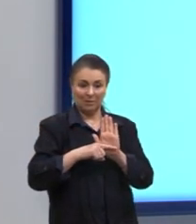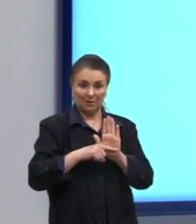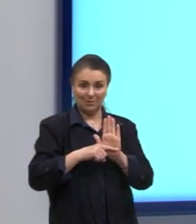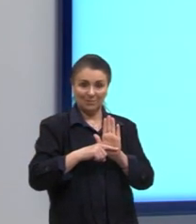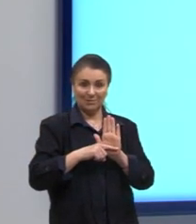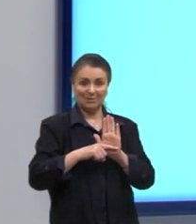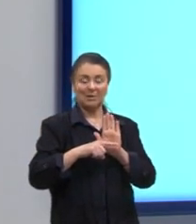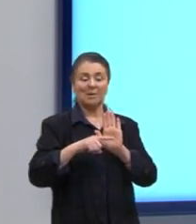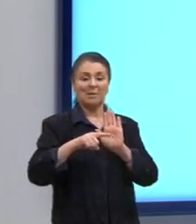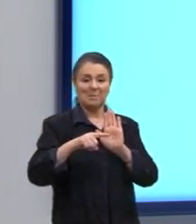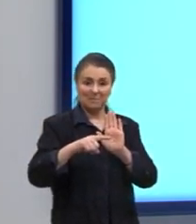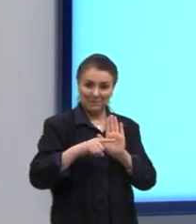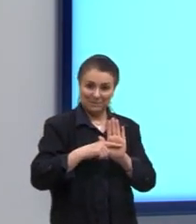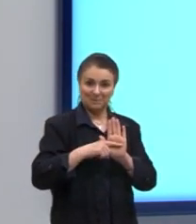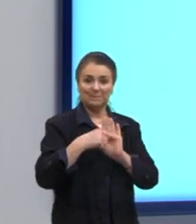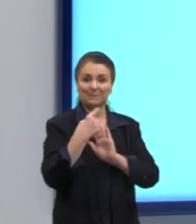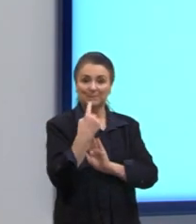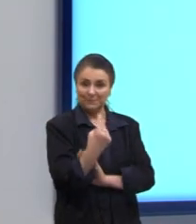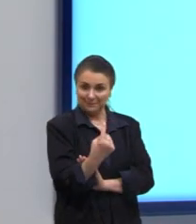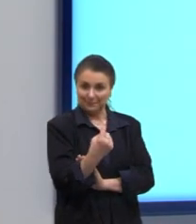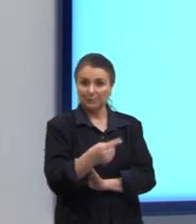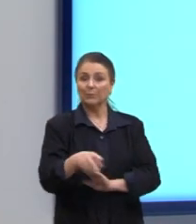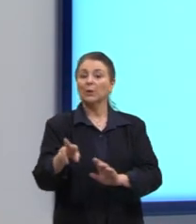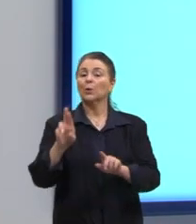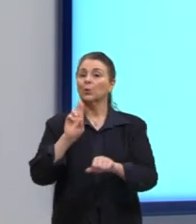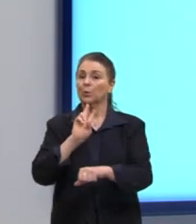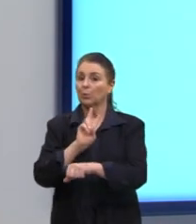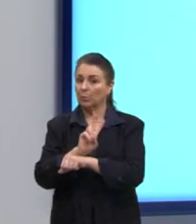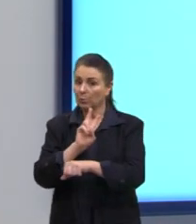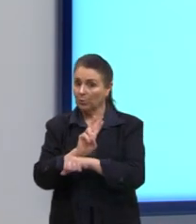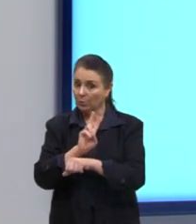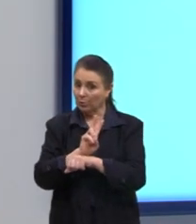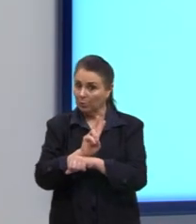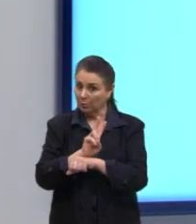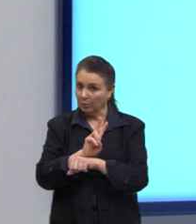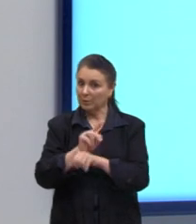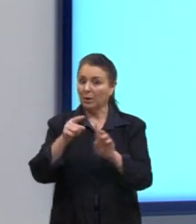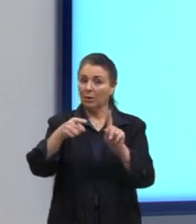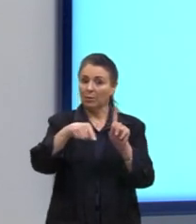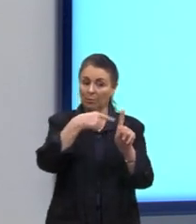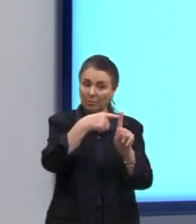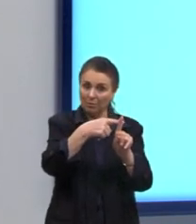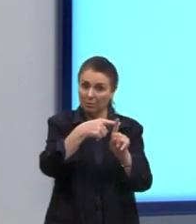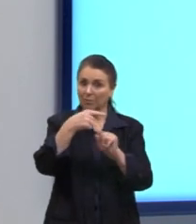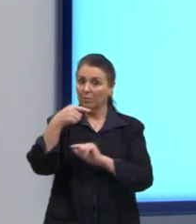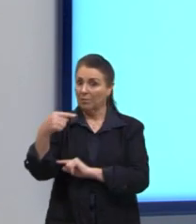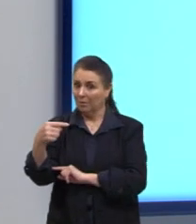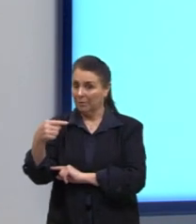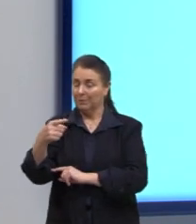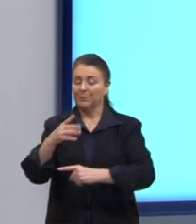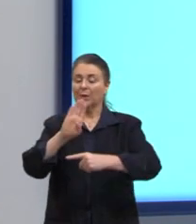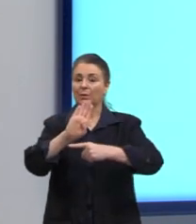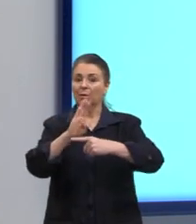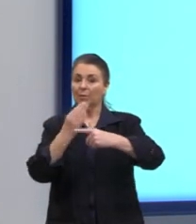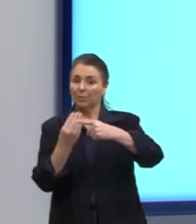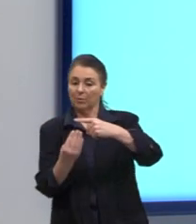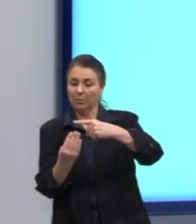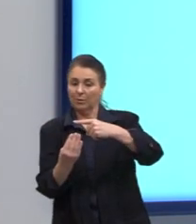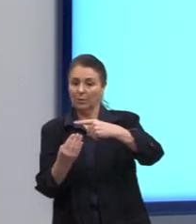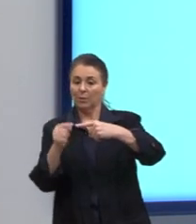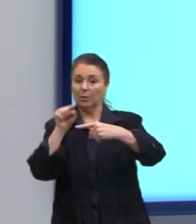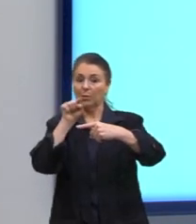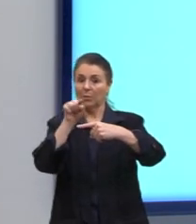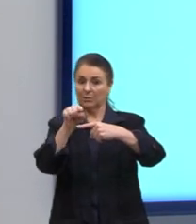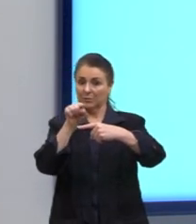1 cuidar muito as regrinhas de sinais então nós temos uma fração O numerador que